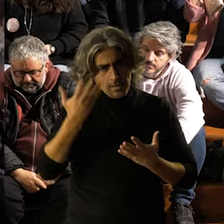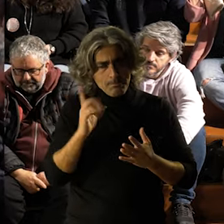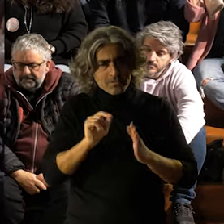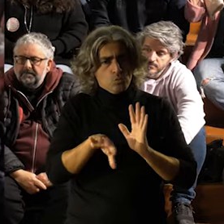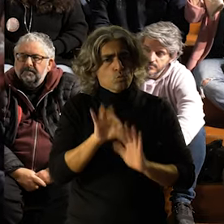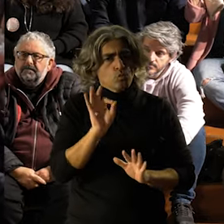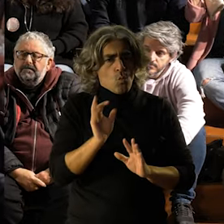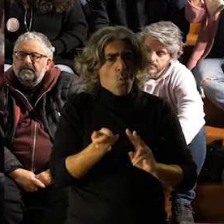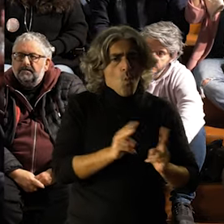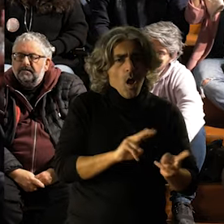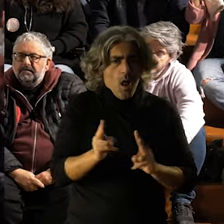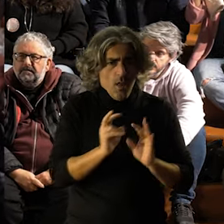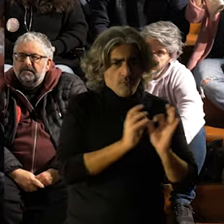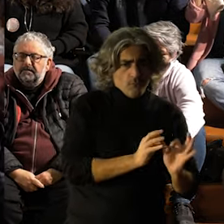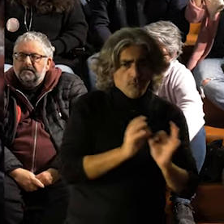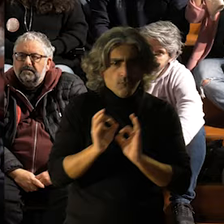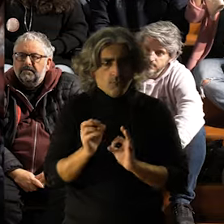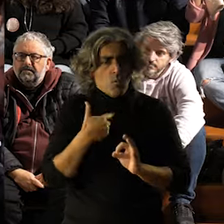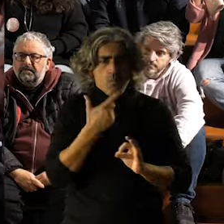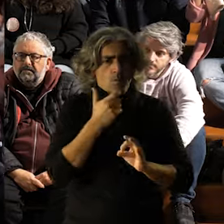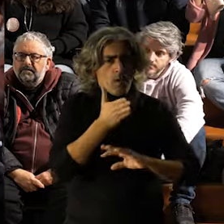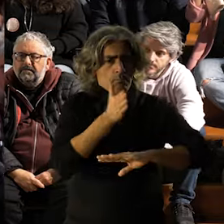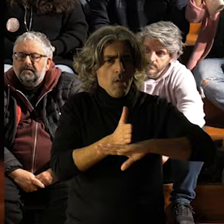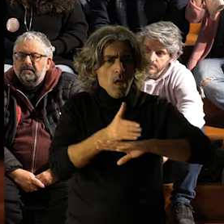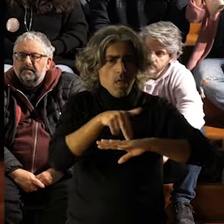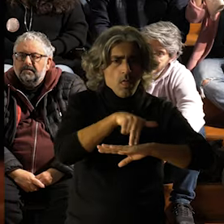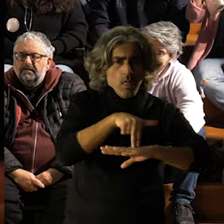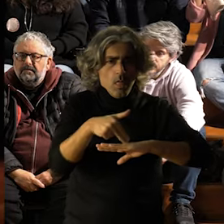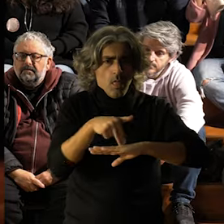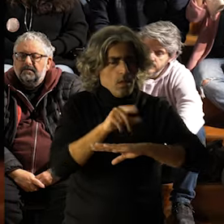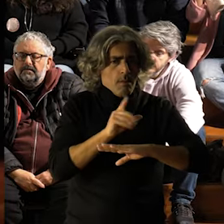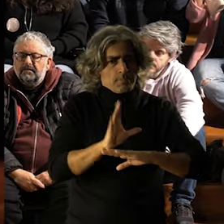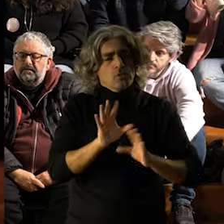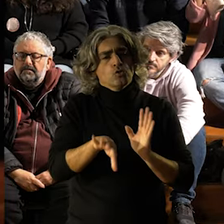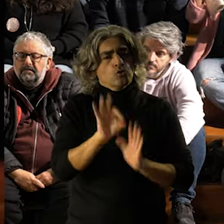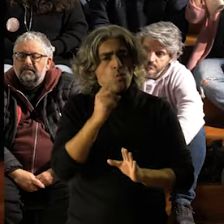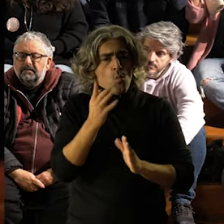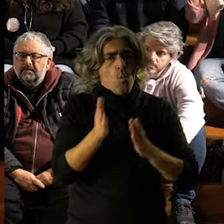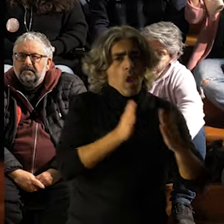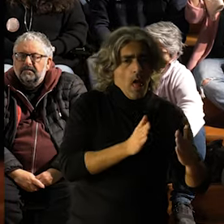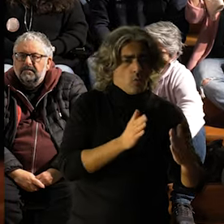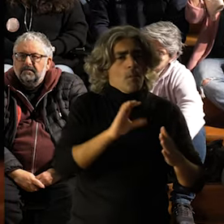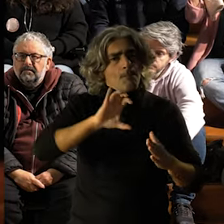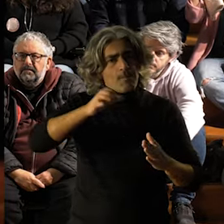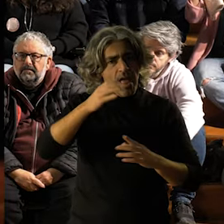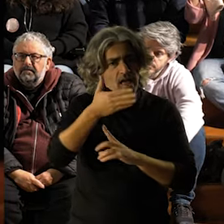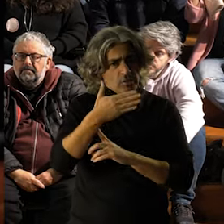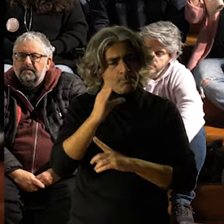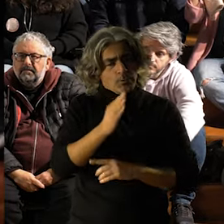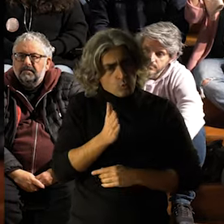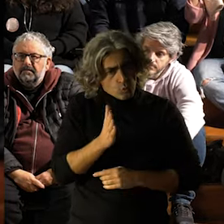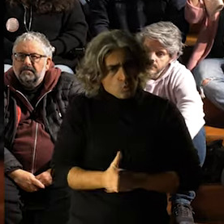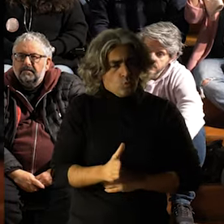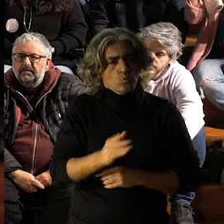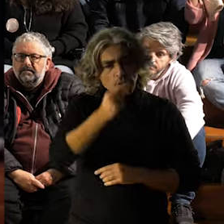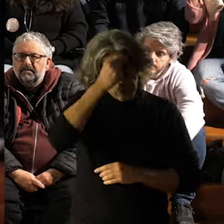lado. Nós não ficamos em cima do muro, nós escolhemos um lado. E escolhemos o lado de um país mais justo, de um